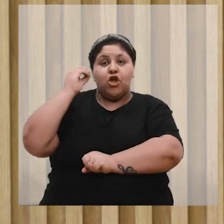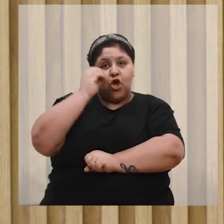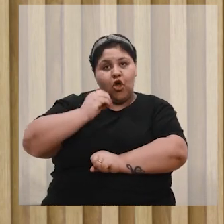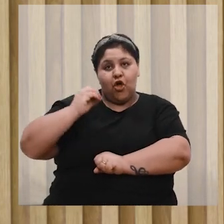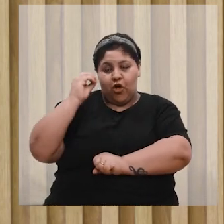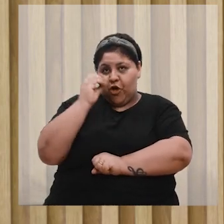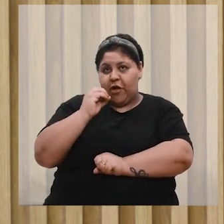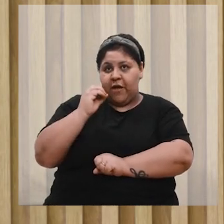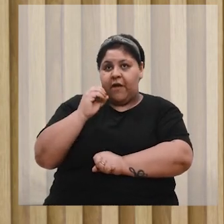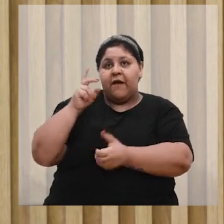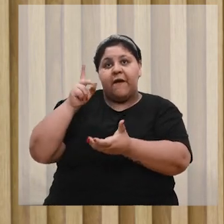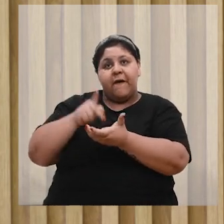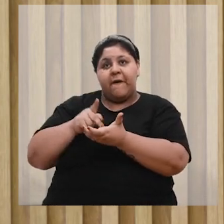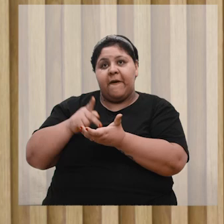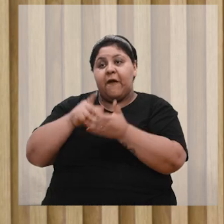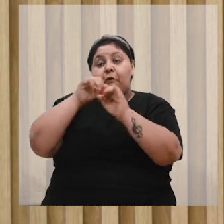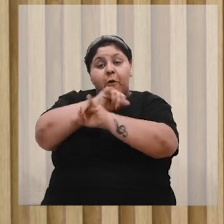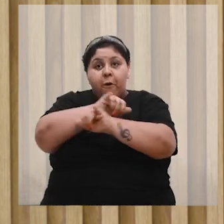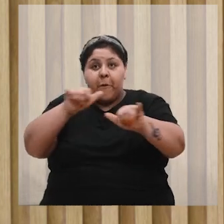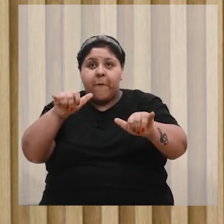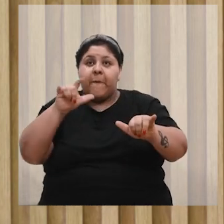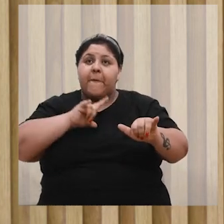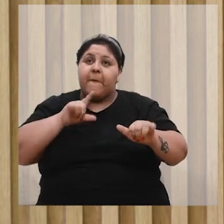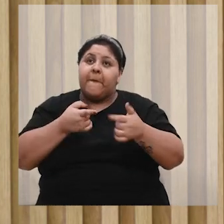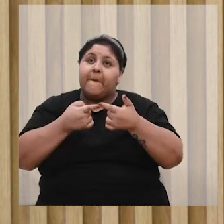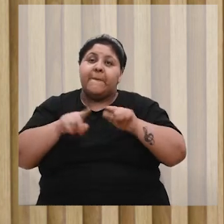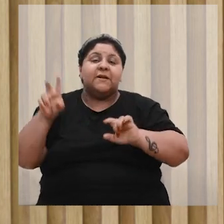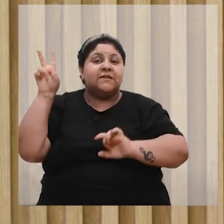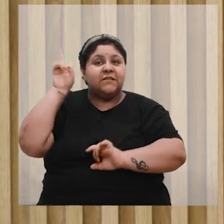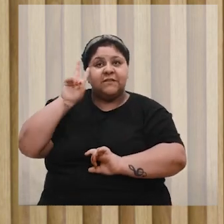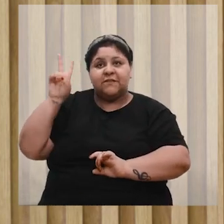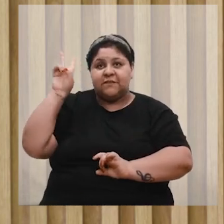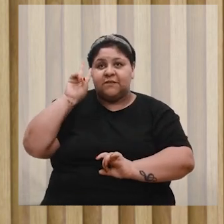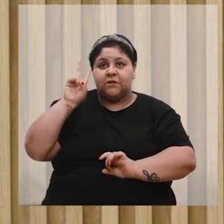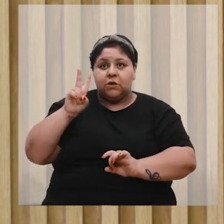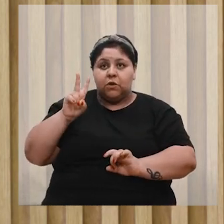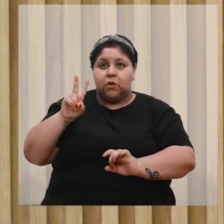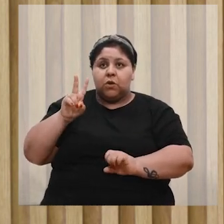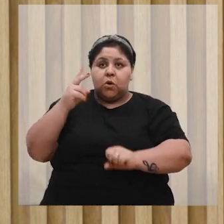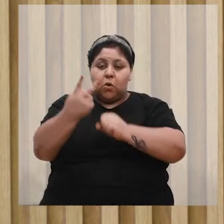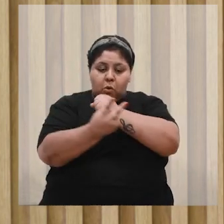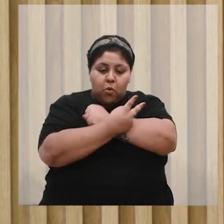em outubro, né? Que essa, na verdade, é uma campanha que existe, mas é para lembrar que o